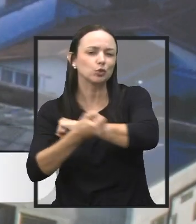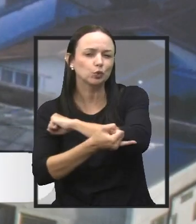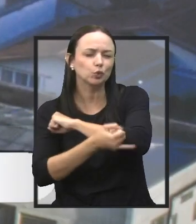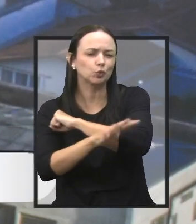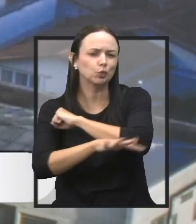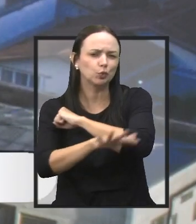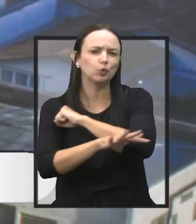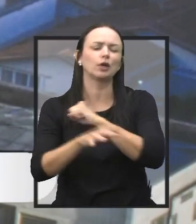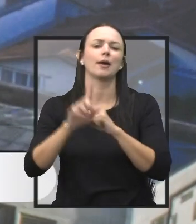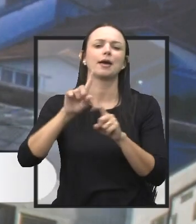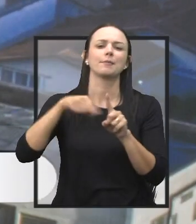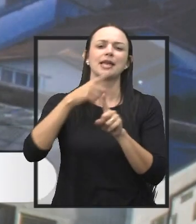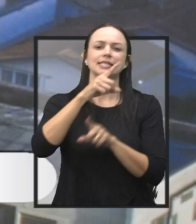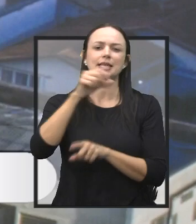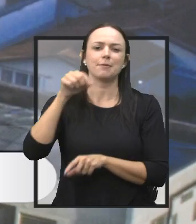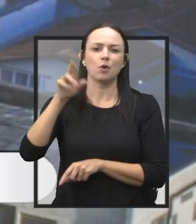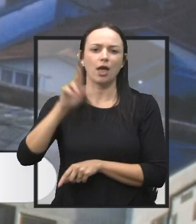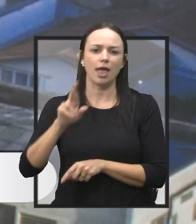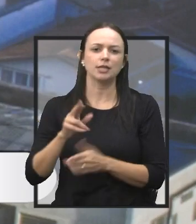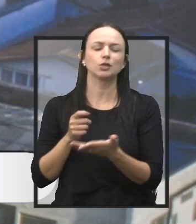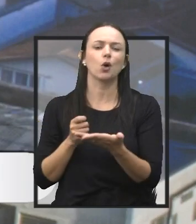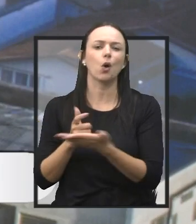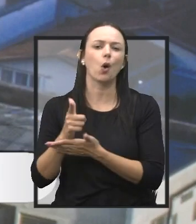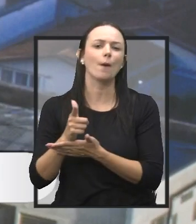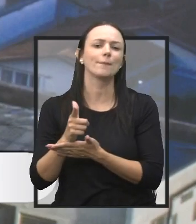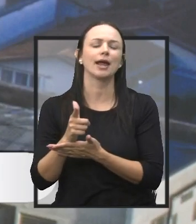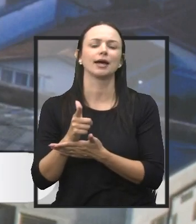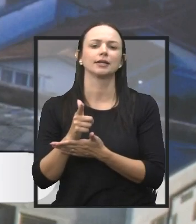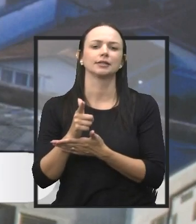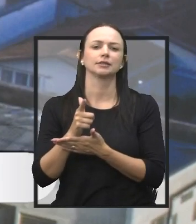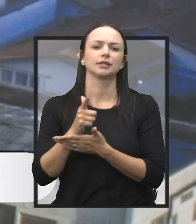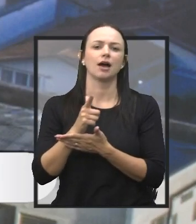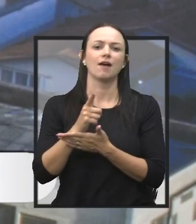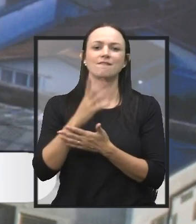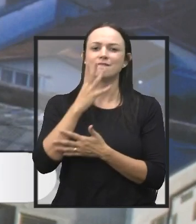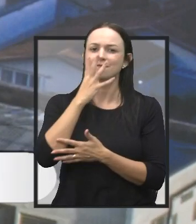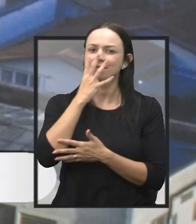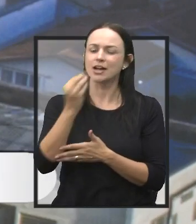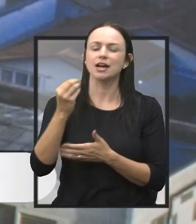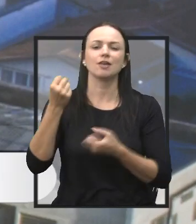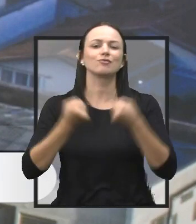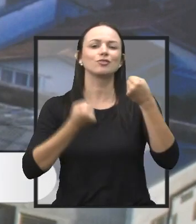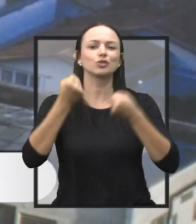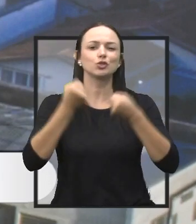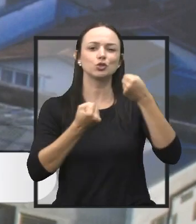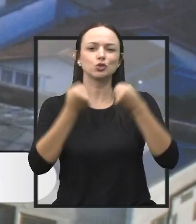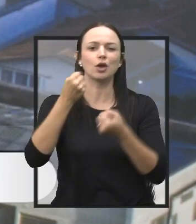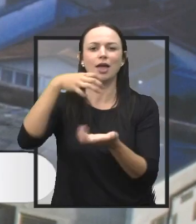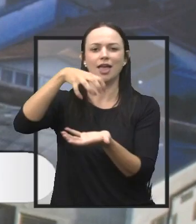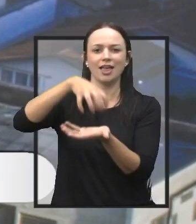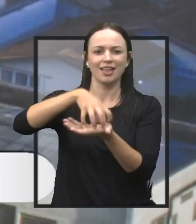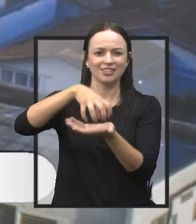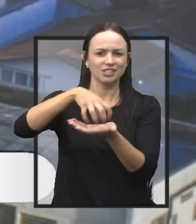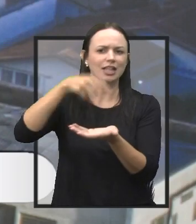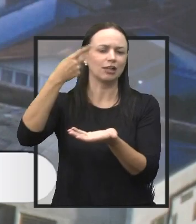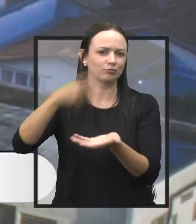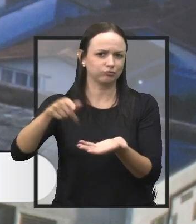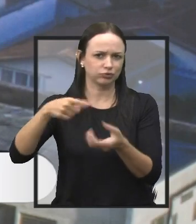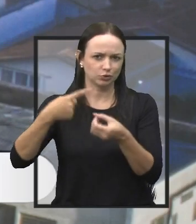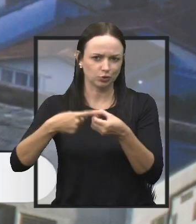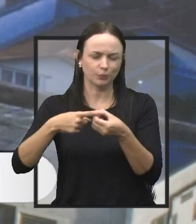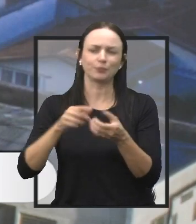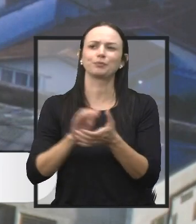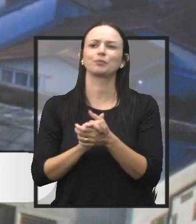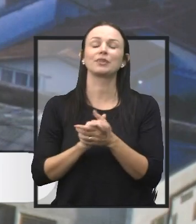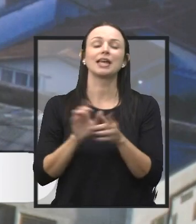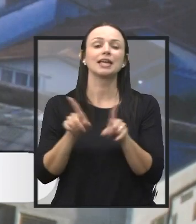conseguimos mais de R$100 mil para a compra de uma van, de um veículo para uma entidade do município. Teve no